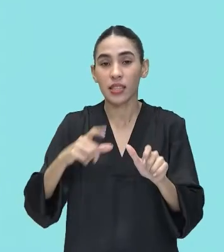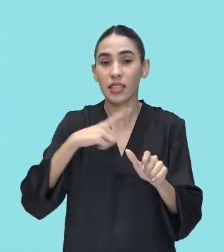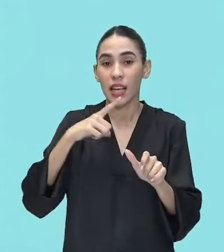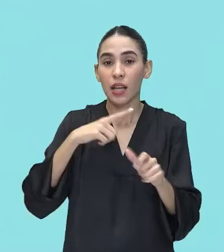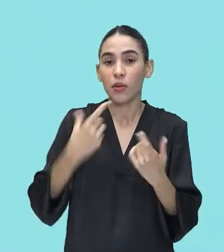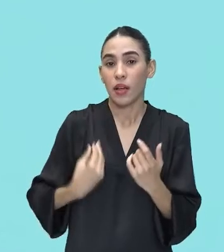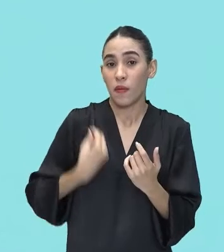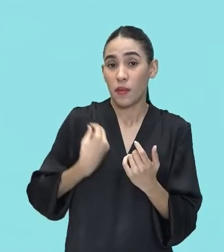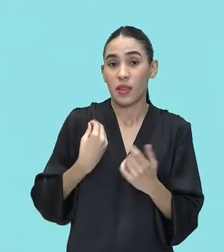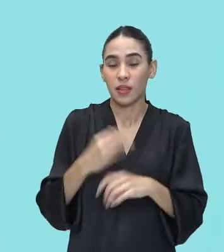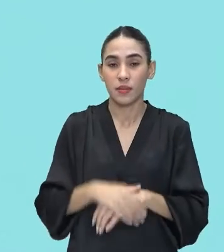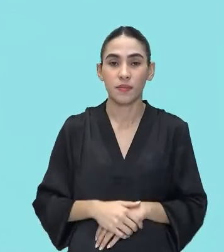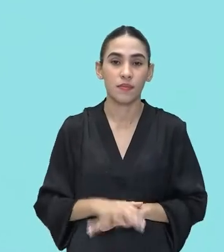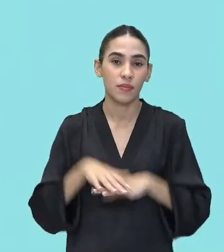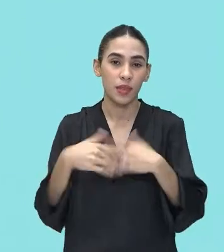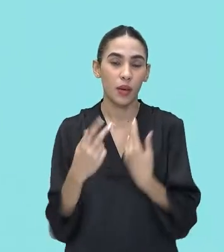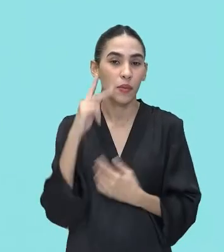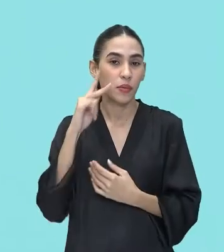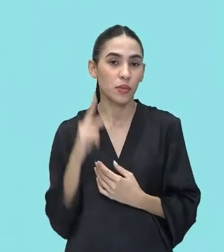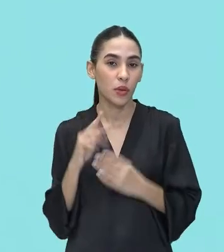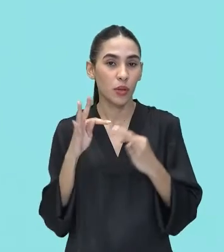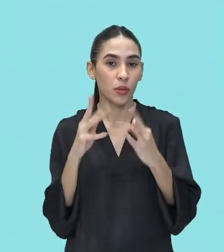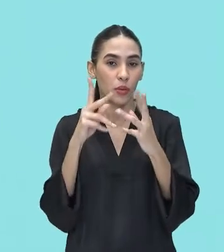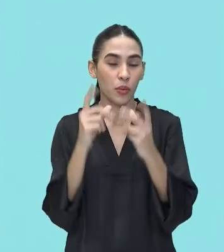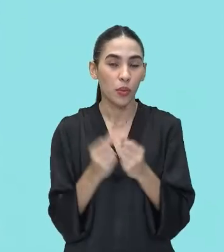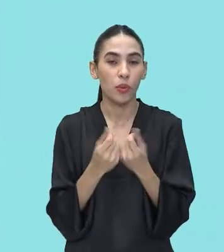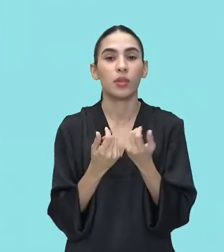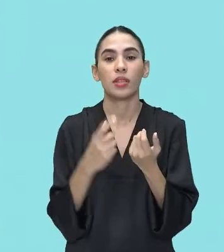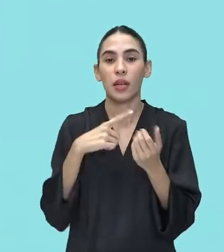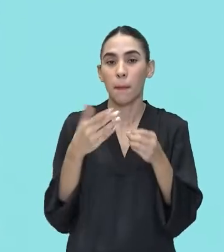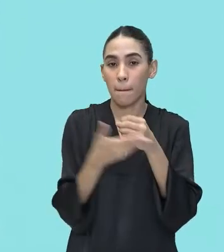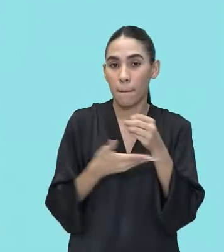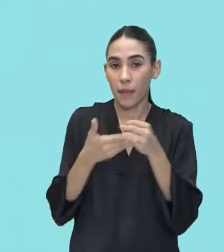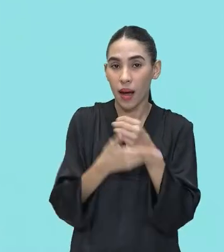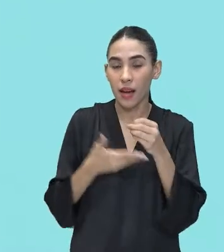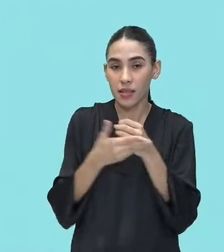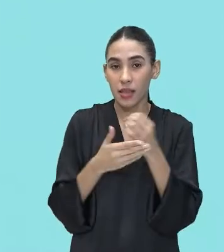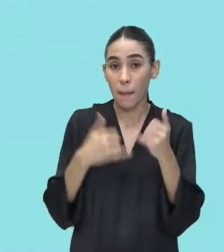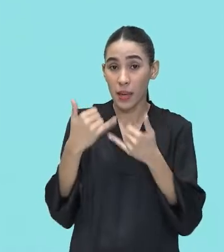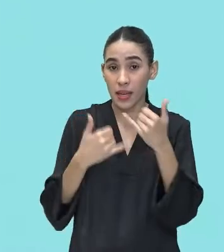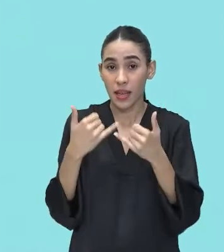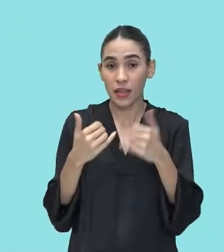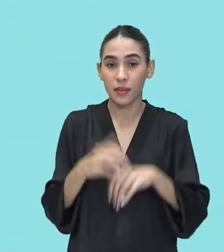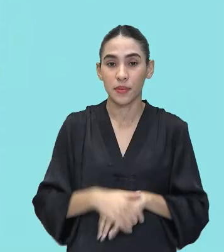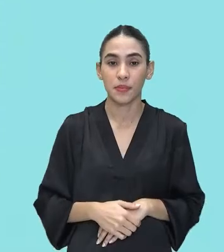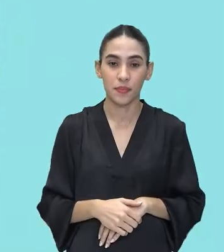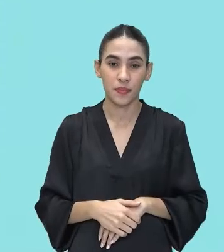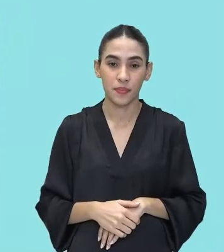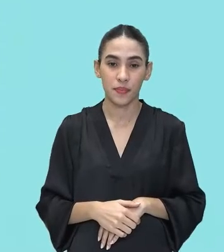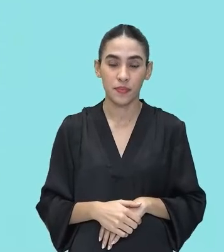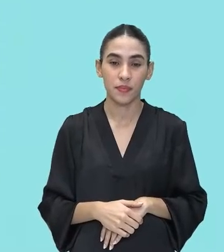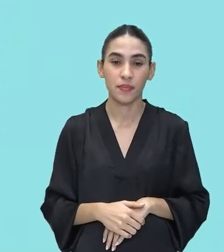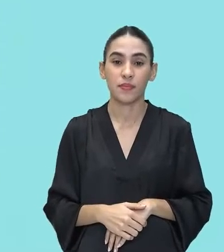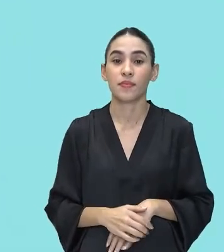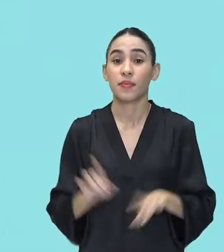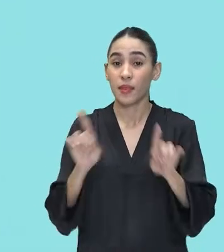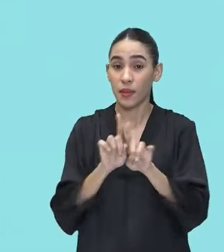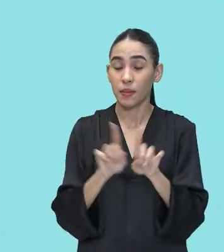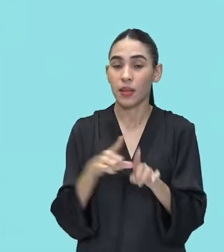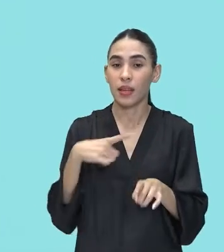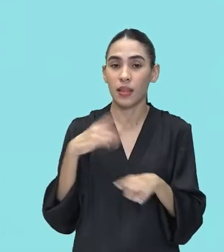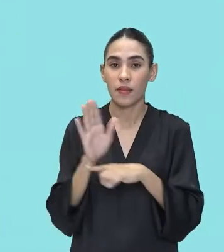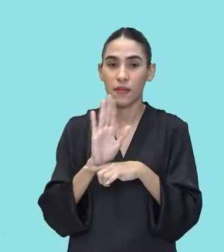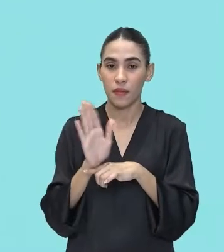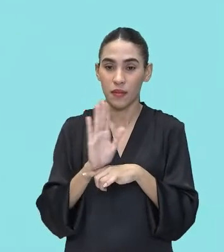essa história é toda baseada nesses brinquedos. E também nós temos filmes